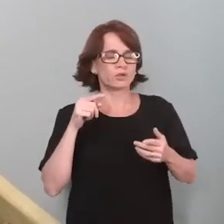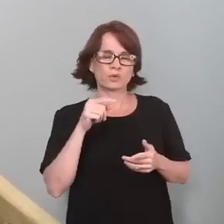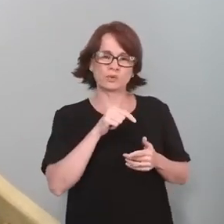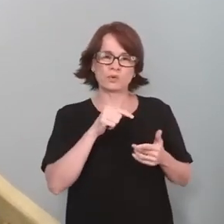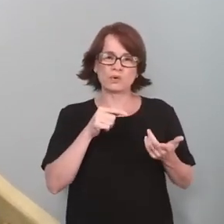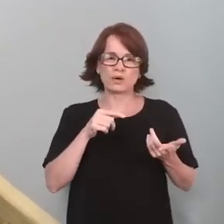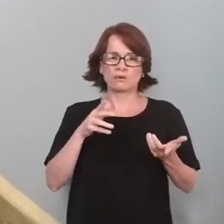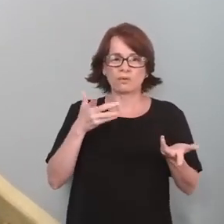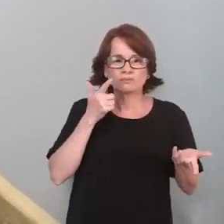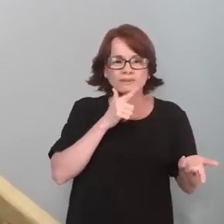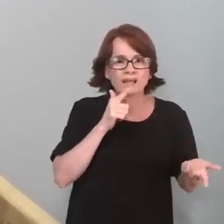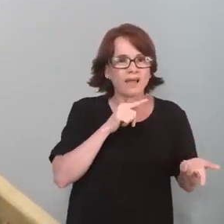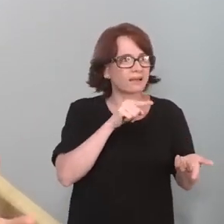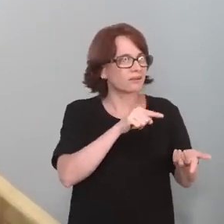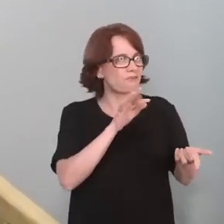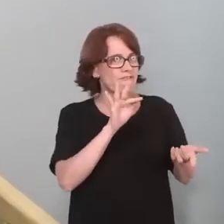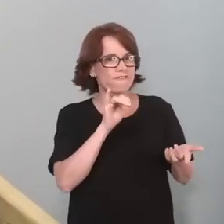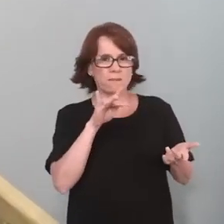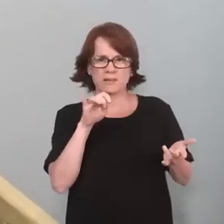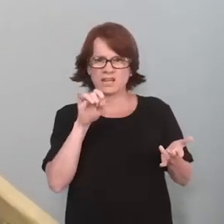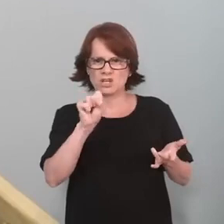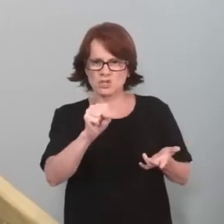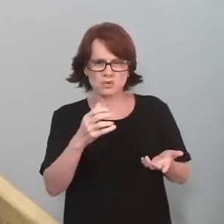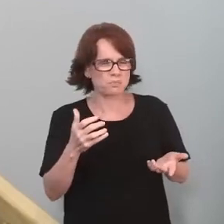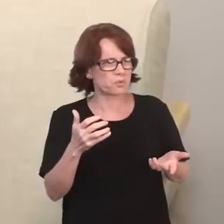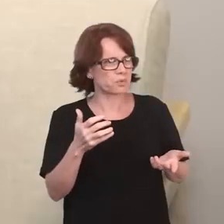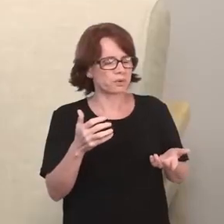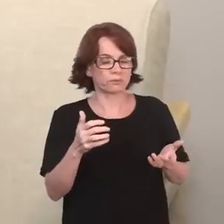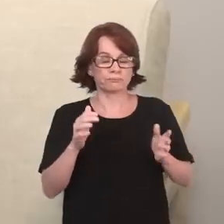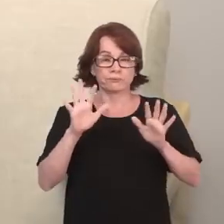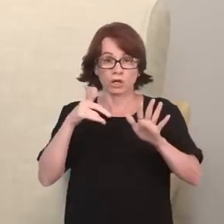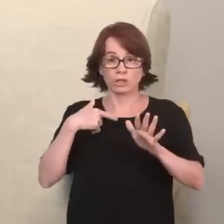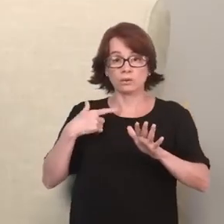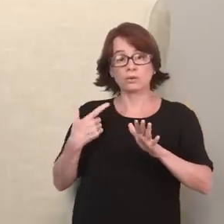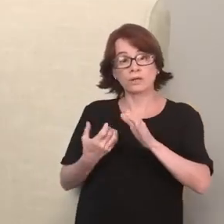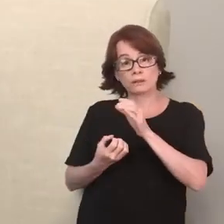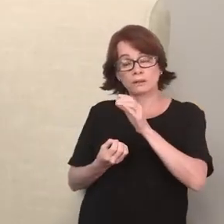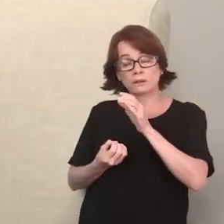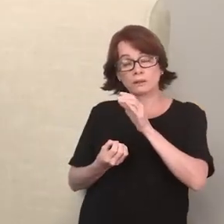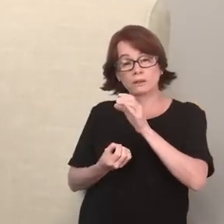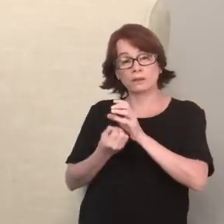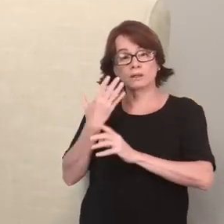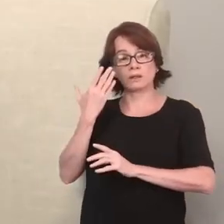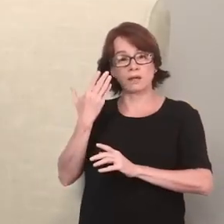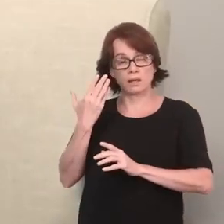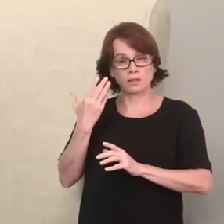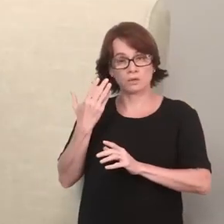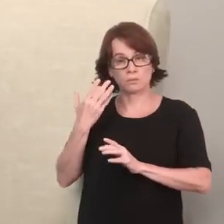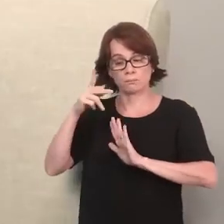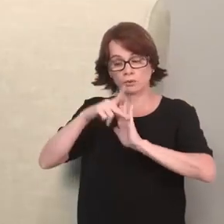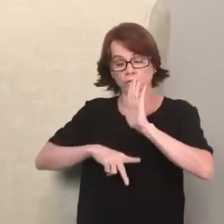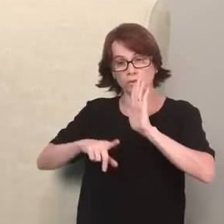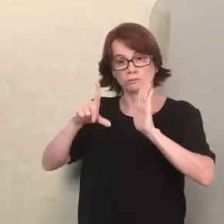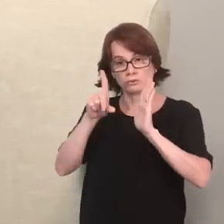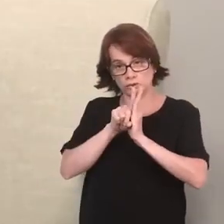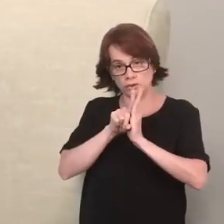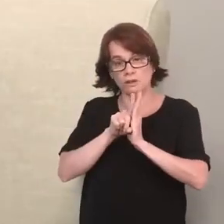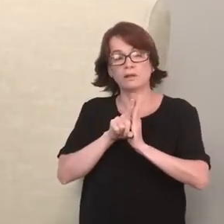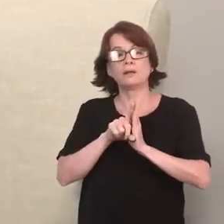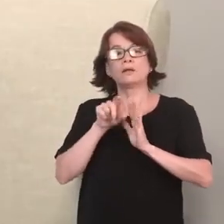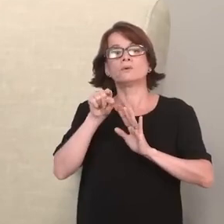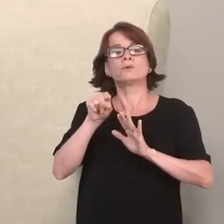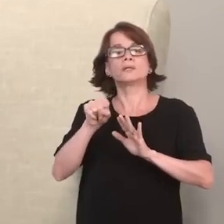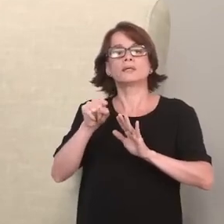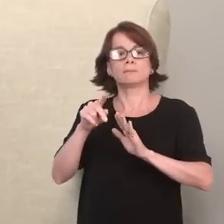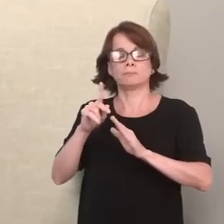as mulheres ou essas pautas não se encaixam? Olha só, eu sou autora de um projeto de lei, né, que define que para